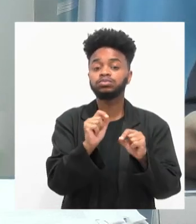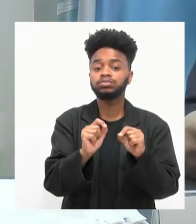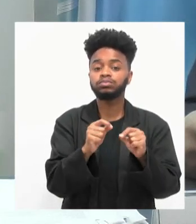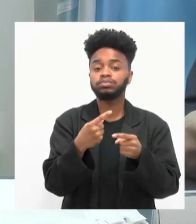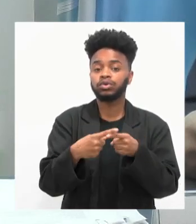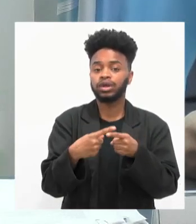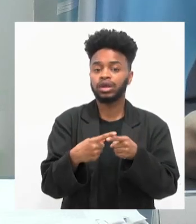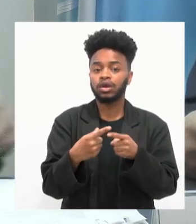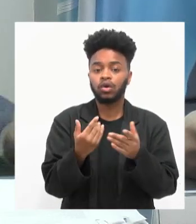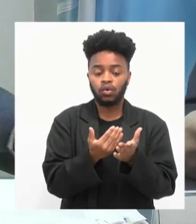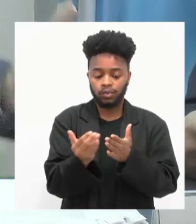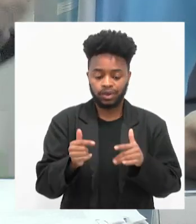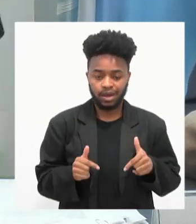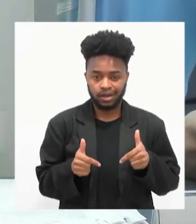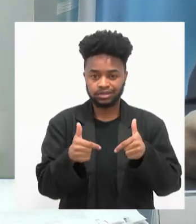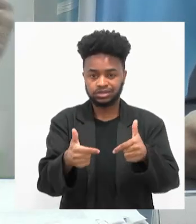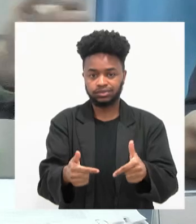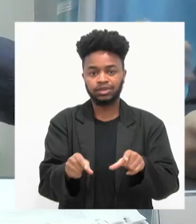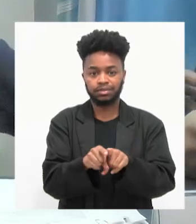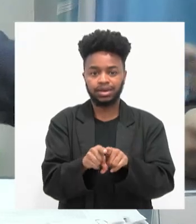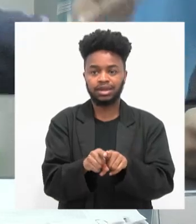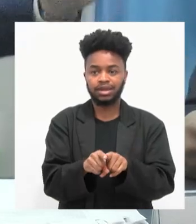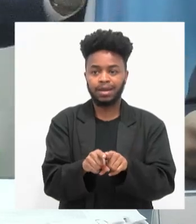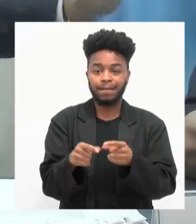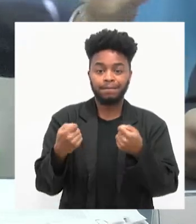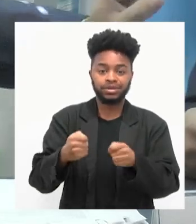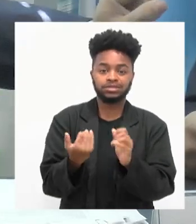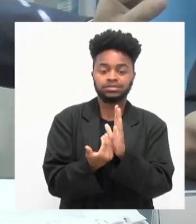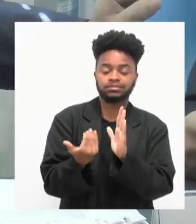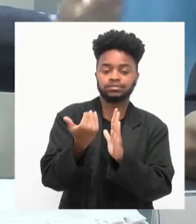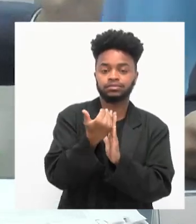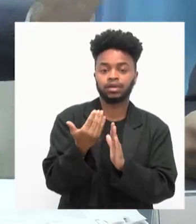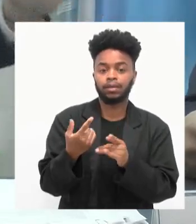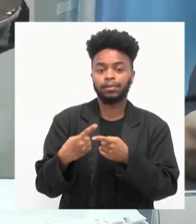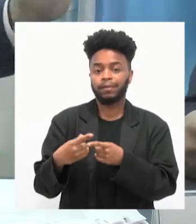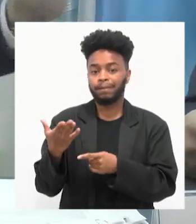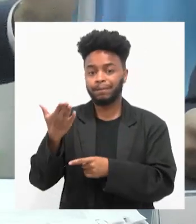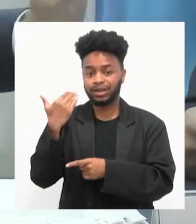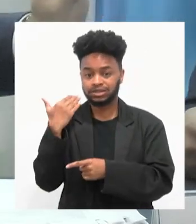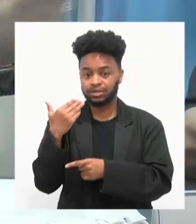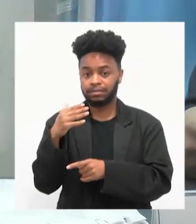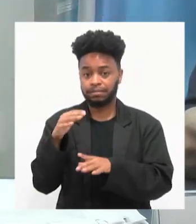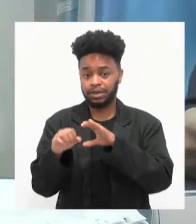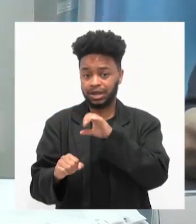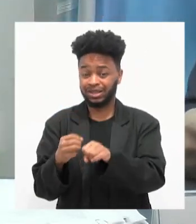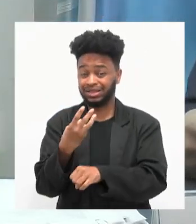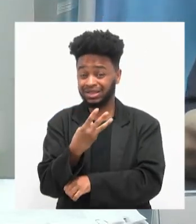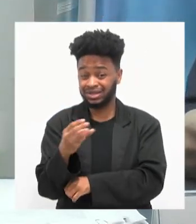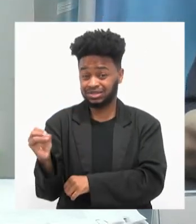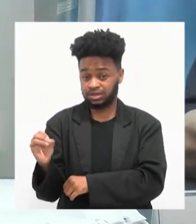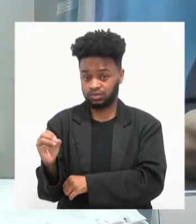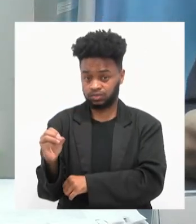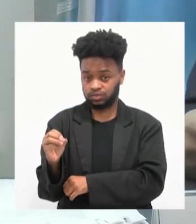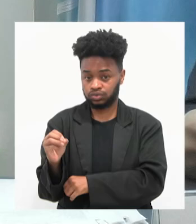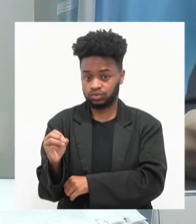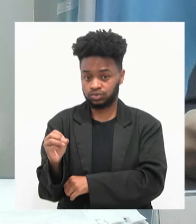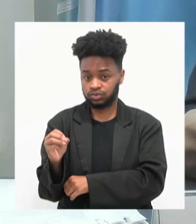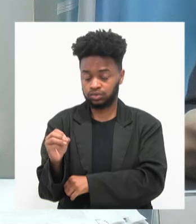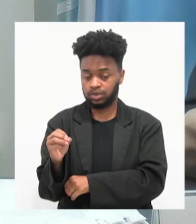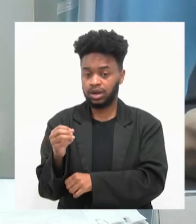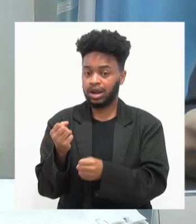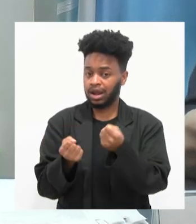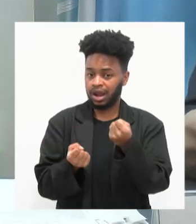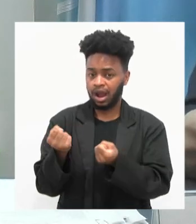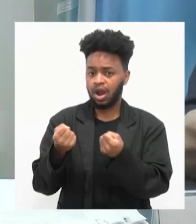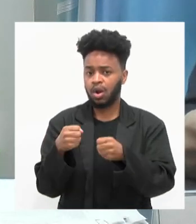as operações e a demanda ia aumentar. Ele rebocava 300 veículos no total, entre moto,